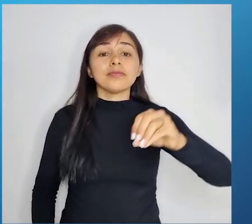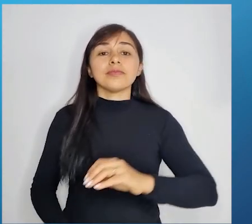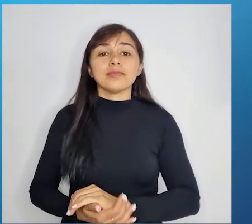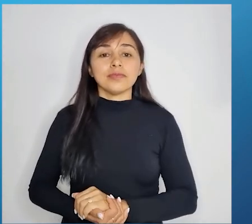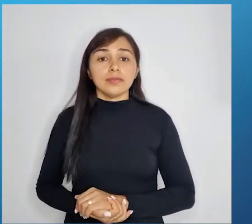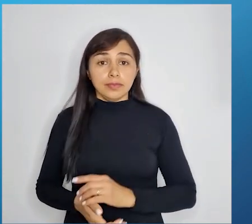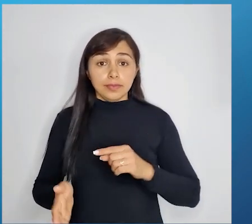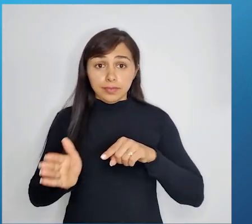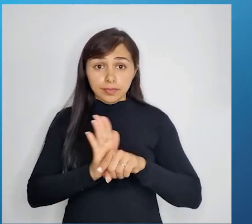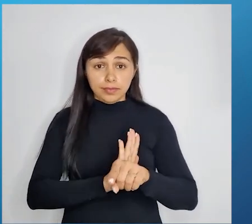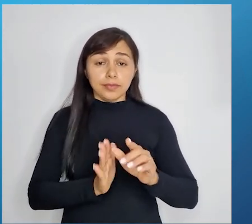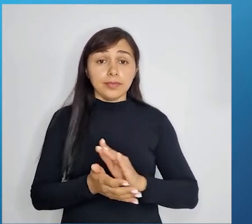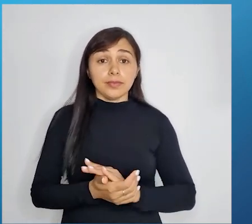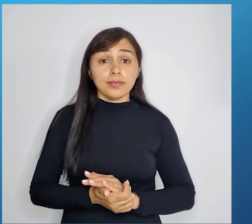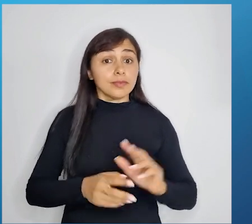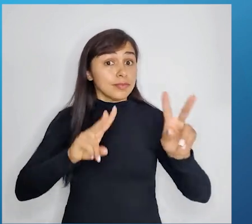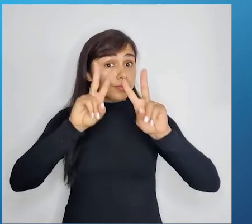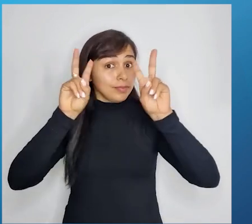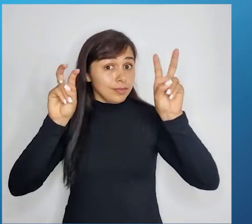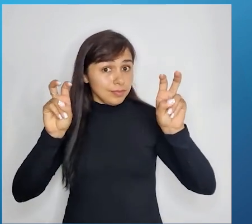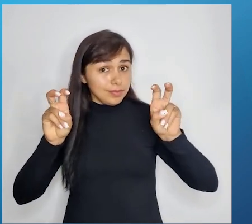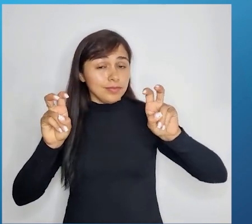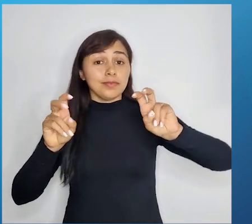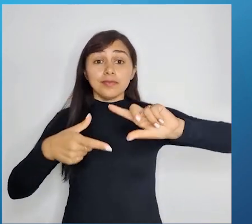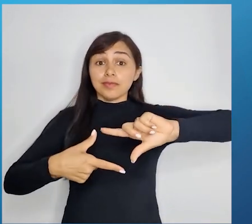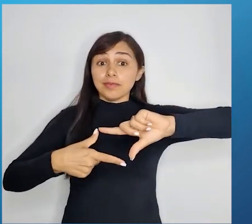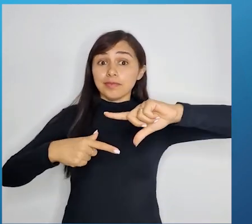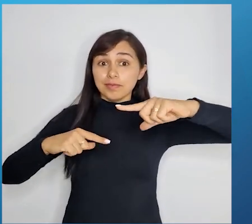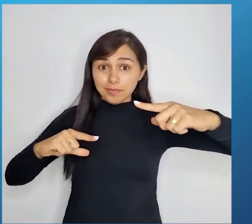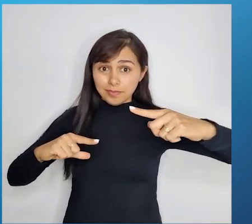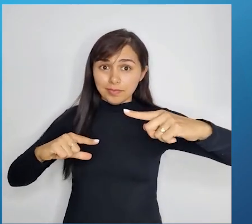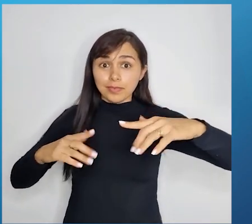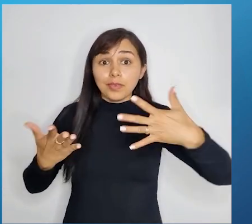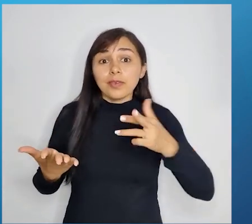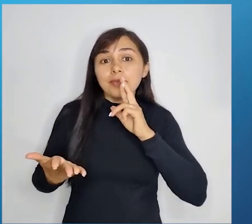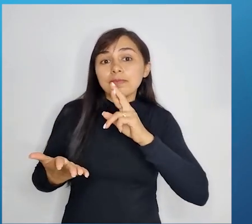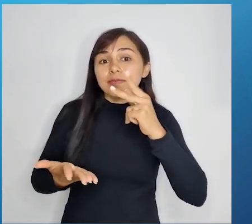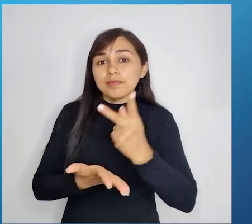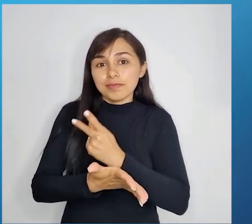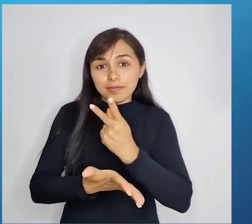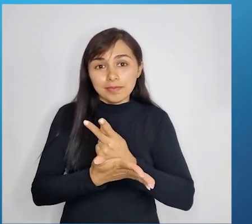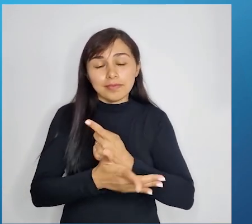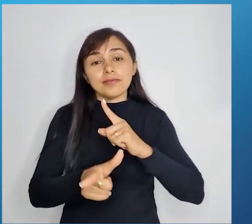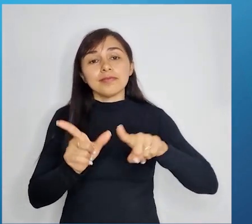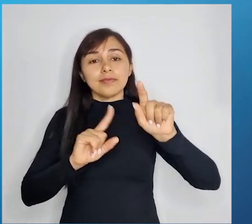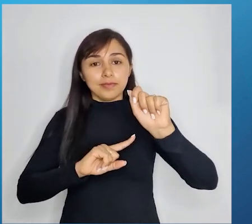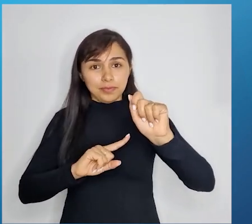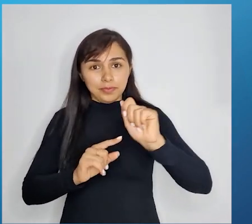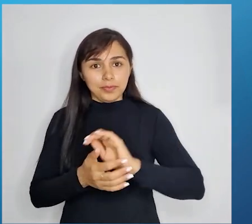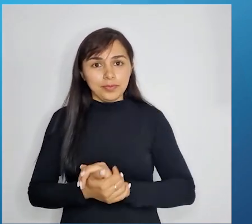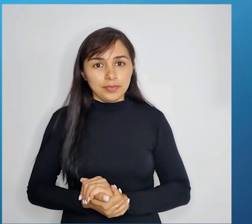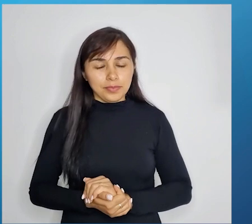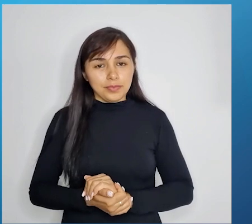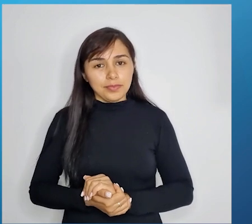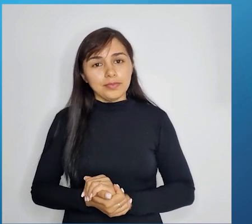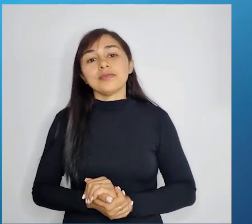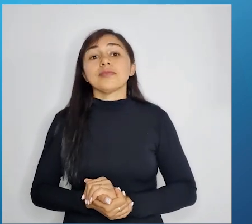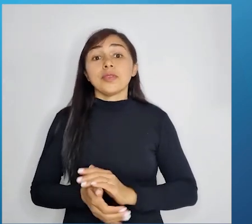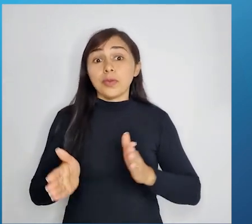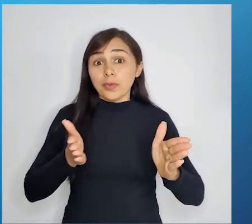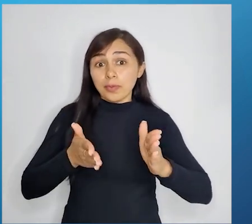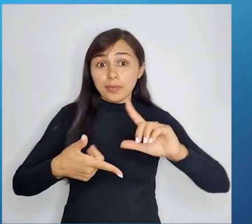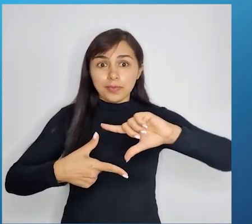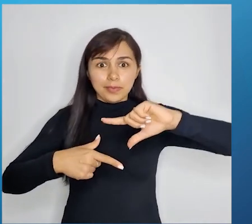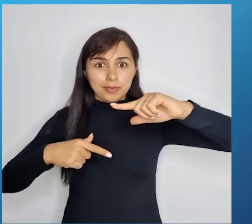Sobre o movimento modernista, é incorreto afirmar. Letra A. O movimento brasileiro, o modernismo